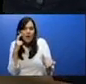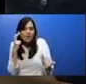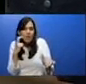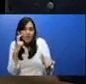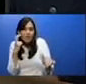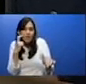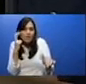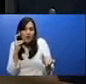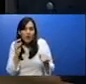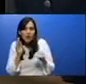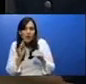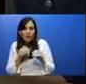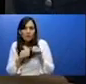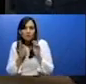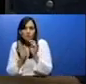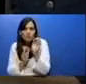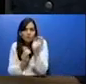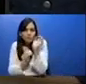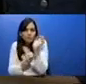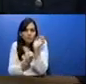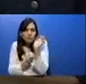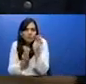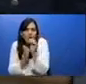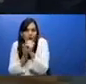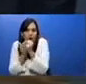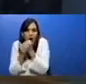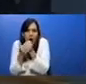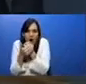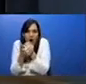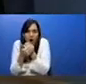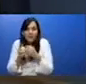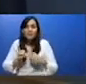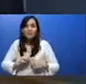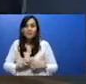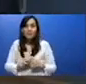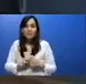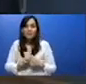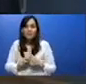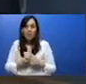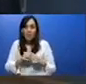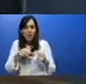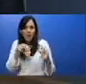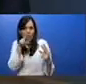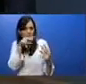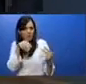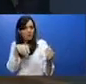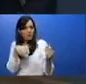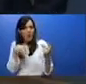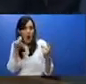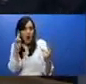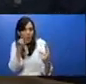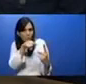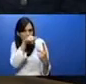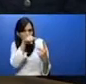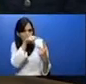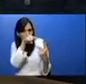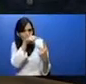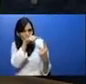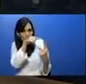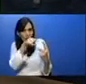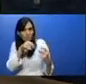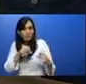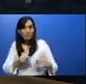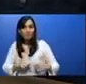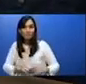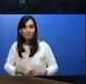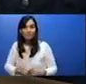tá? Um sorriso tímido, restrito, mas sedutor e conservador, tá? O